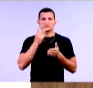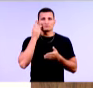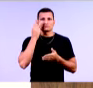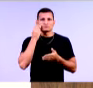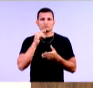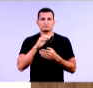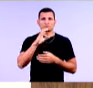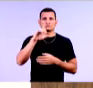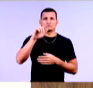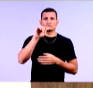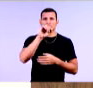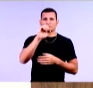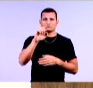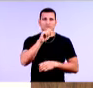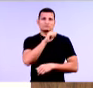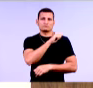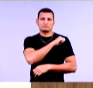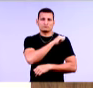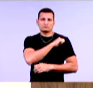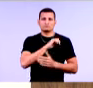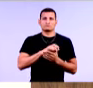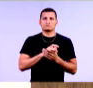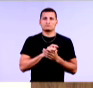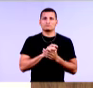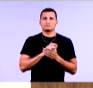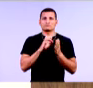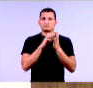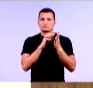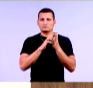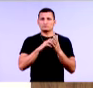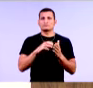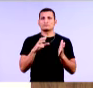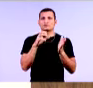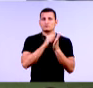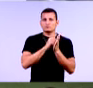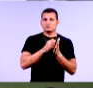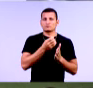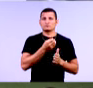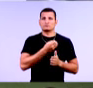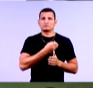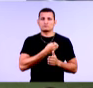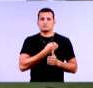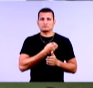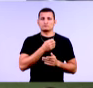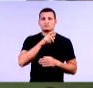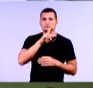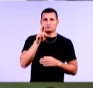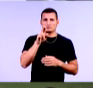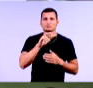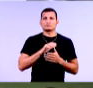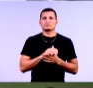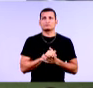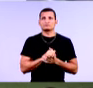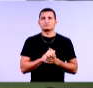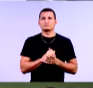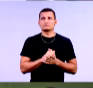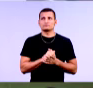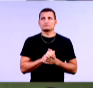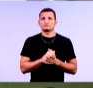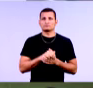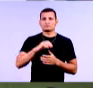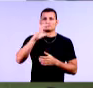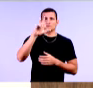classe chamada alunos, características, matrícula, nome, nota, está ótimo. Perfeito, né? A